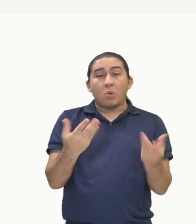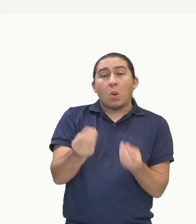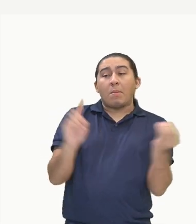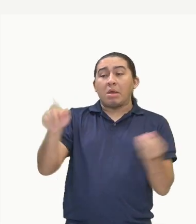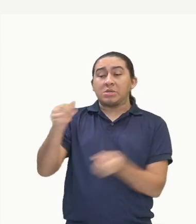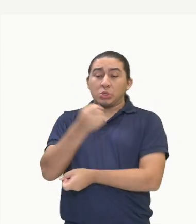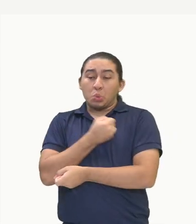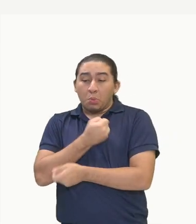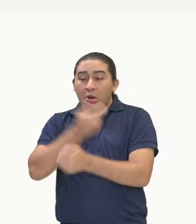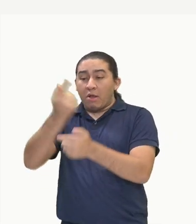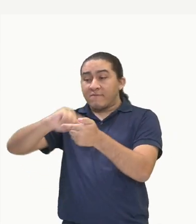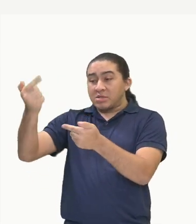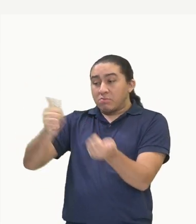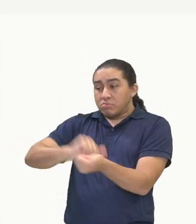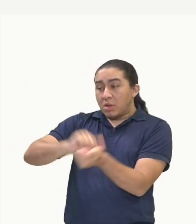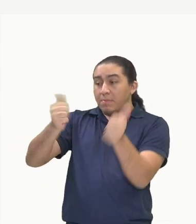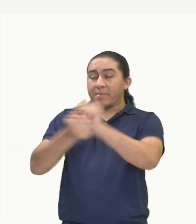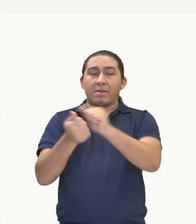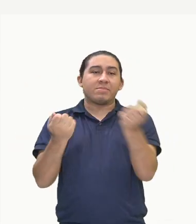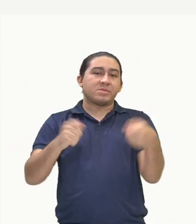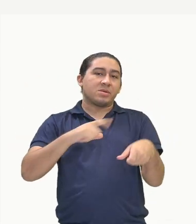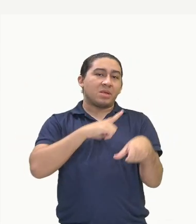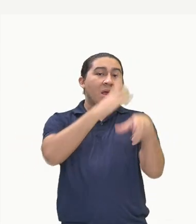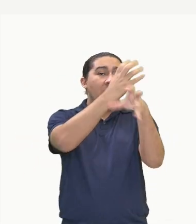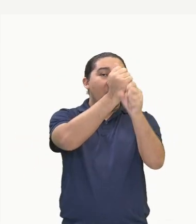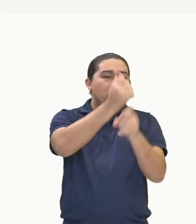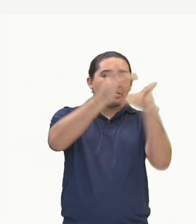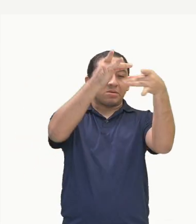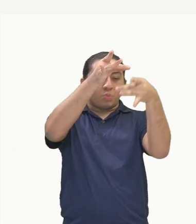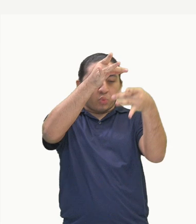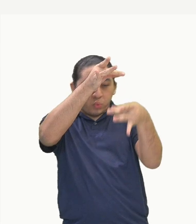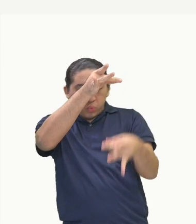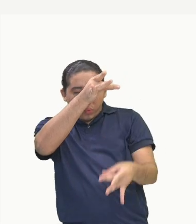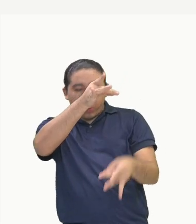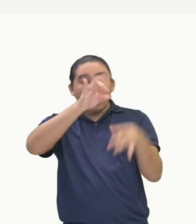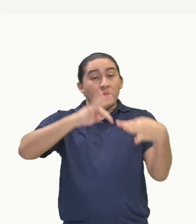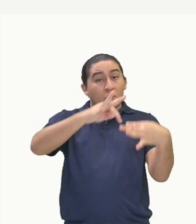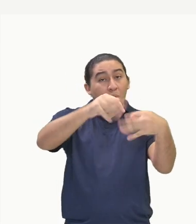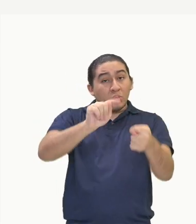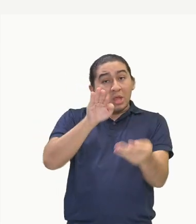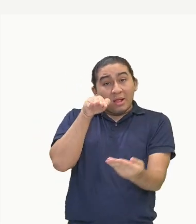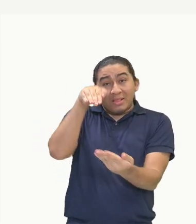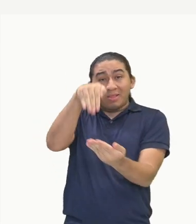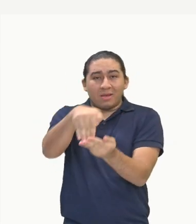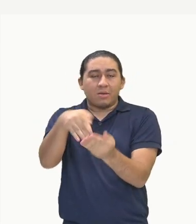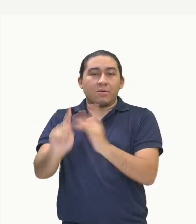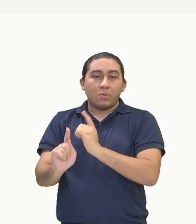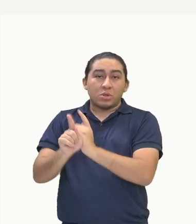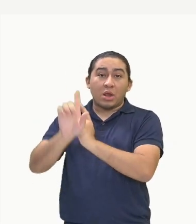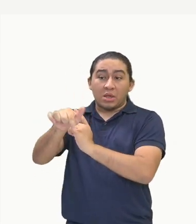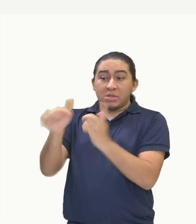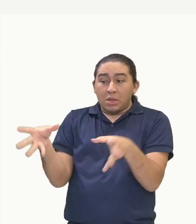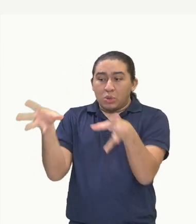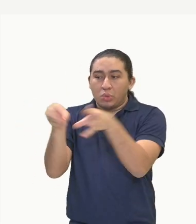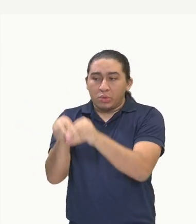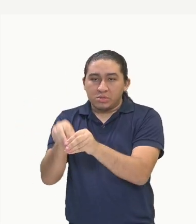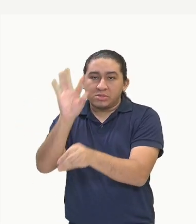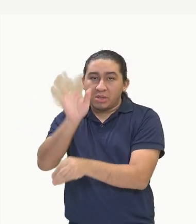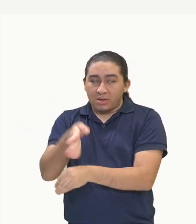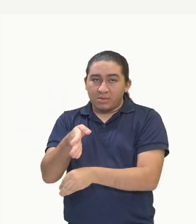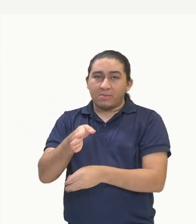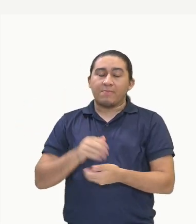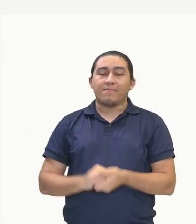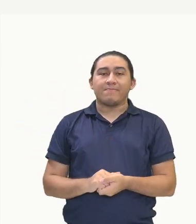você vai ter que chegar até o resultado, que é a forma simplificada, a forma irredutível. Ok?